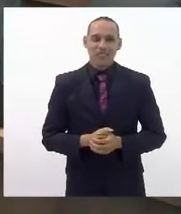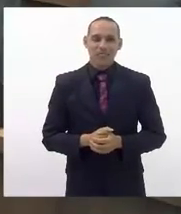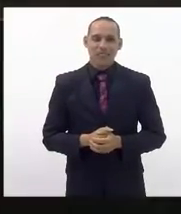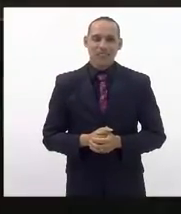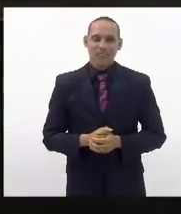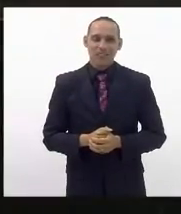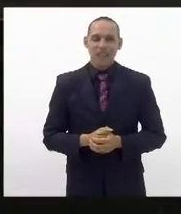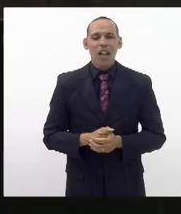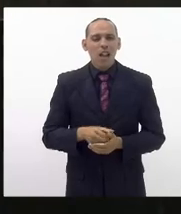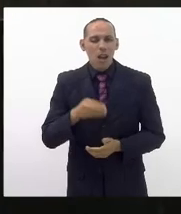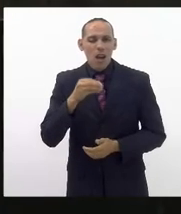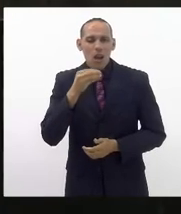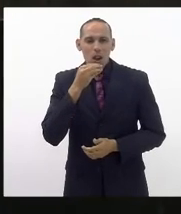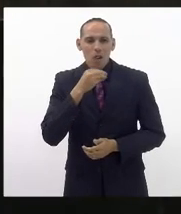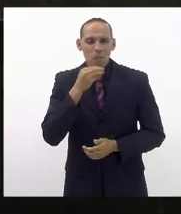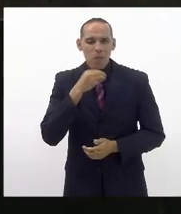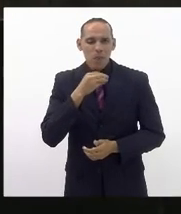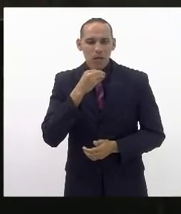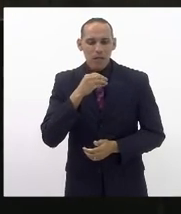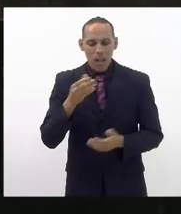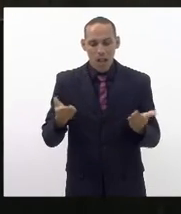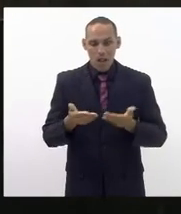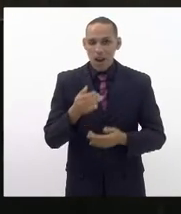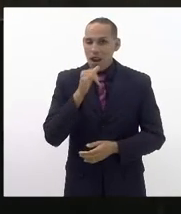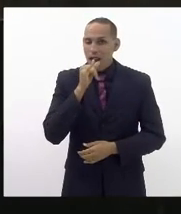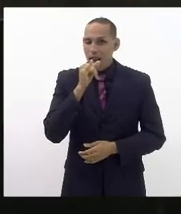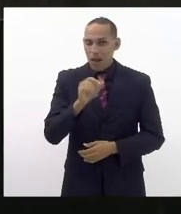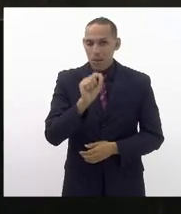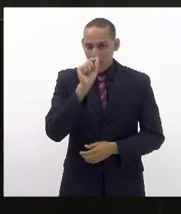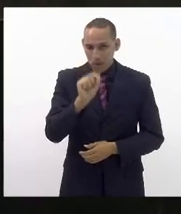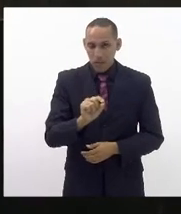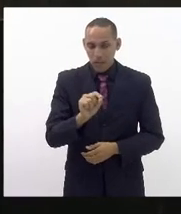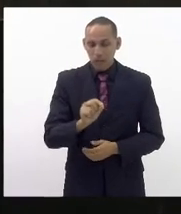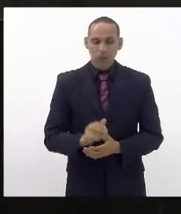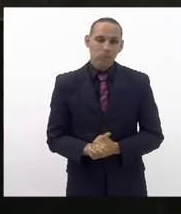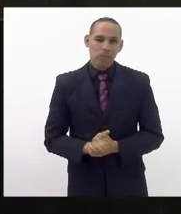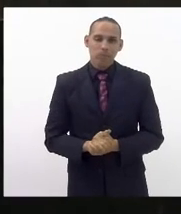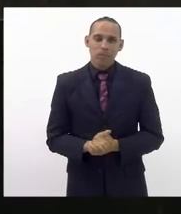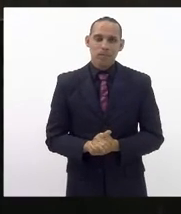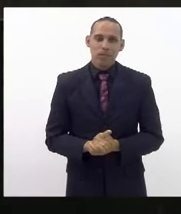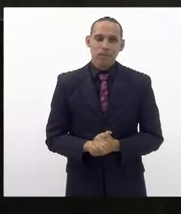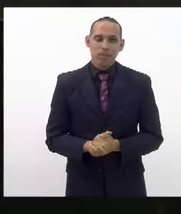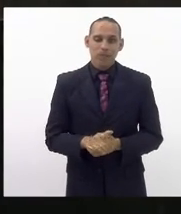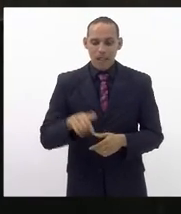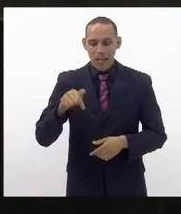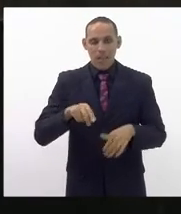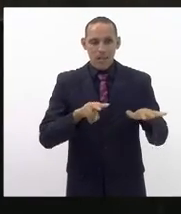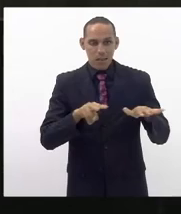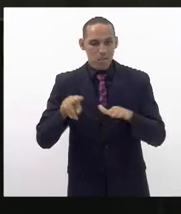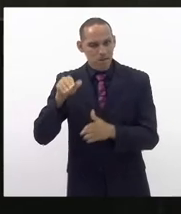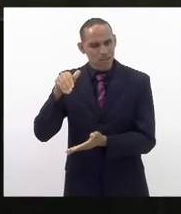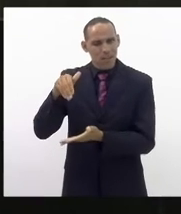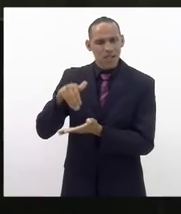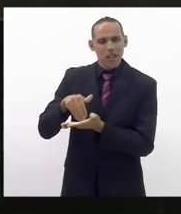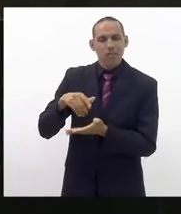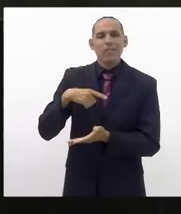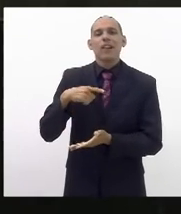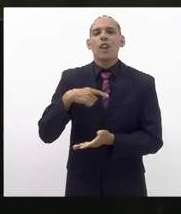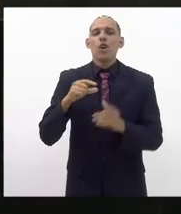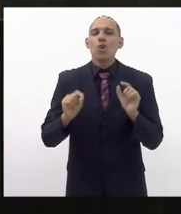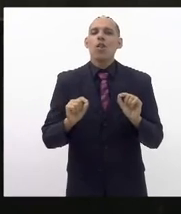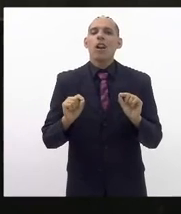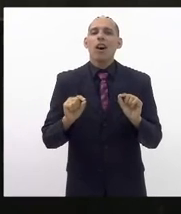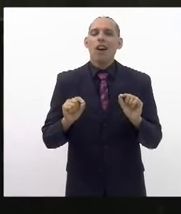Oportuno dizer, senhora presidente, que no final dessa semana, nós